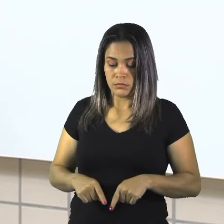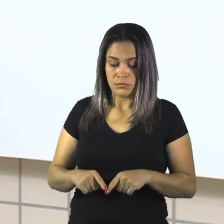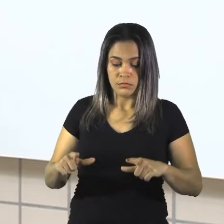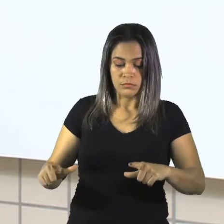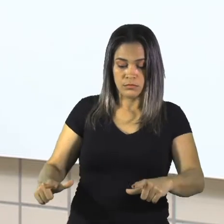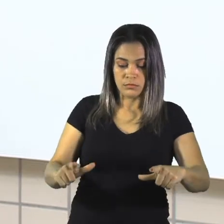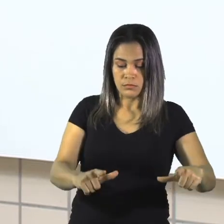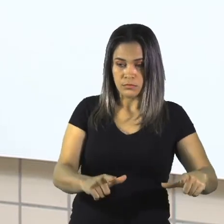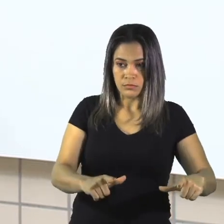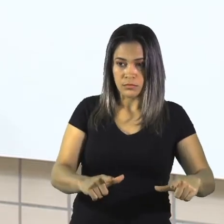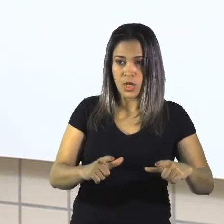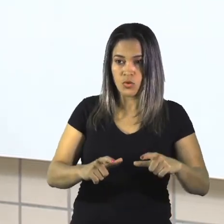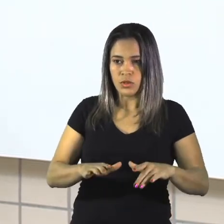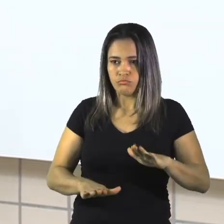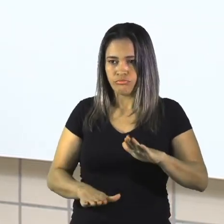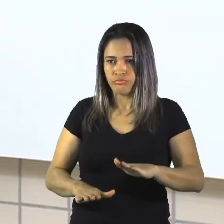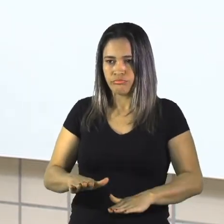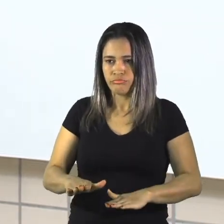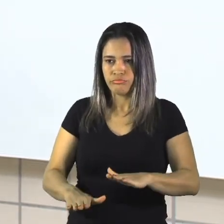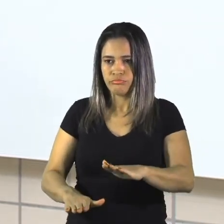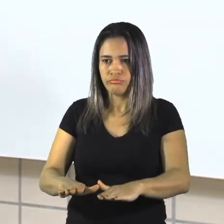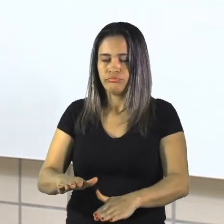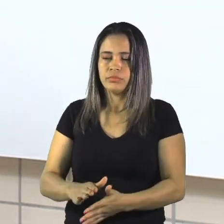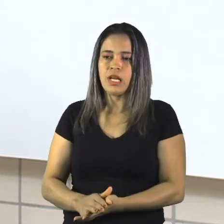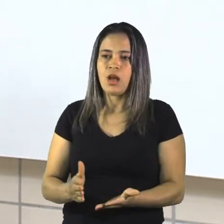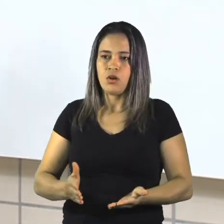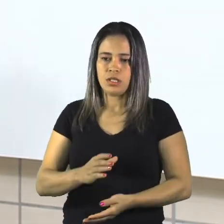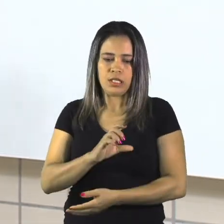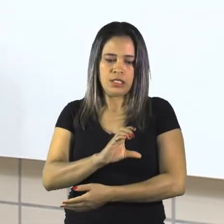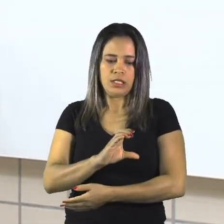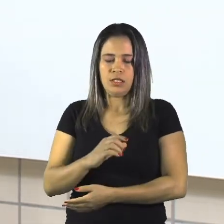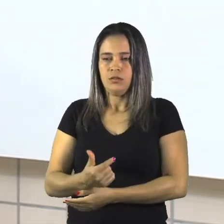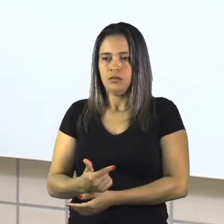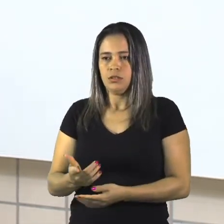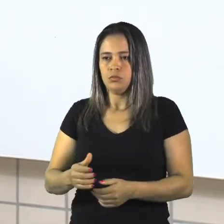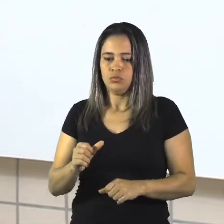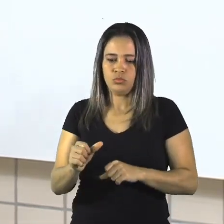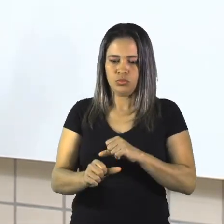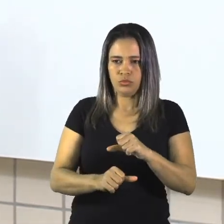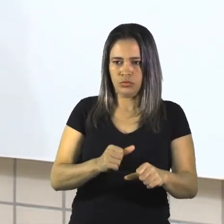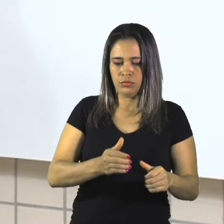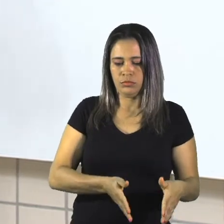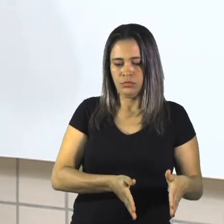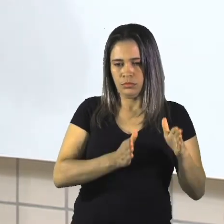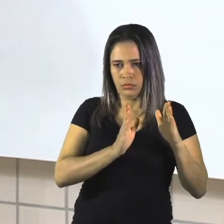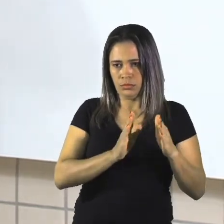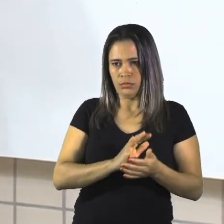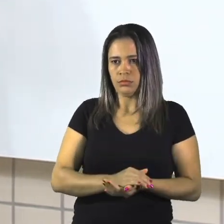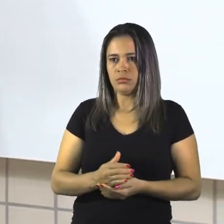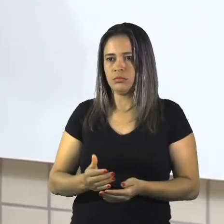na C2. E aí ele mudou de coluna, né? Ele foi para a coluna